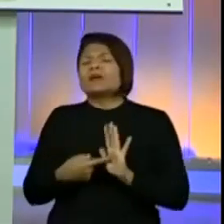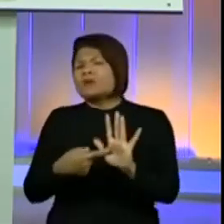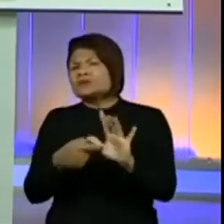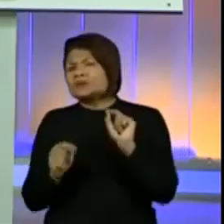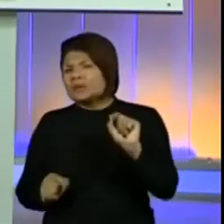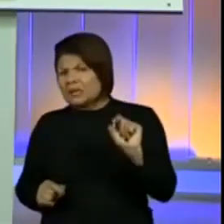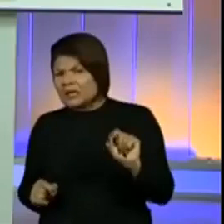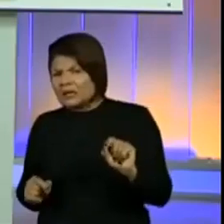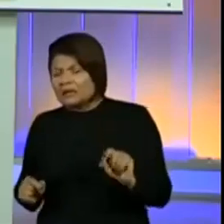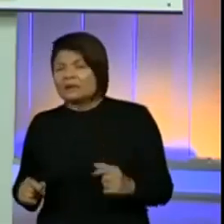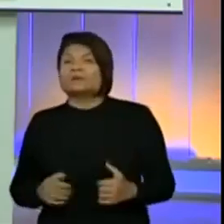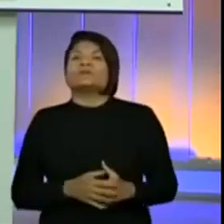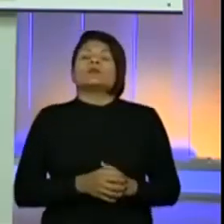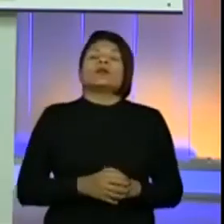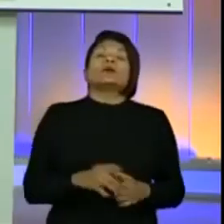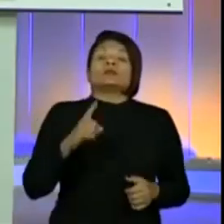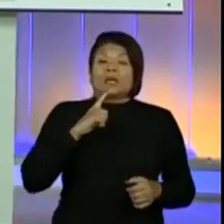Então, quando eu tenho lá